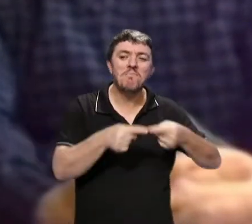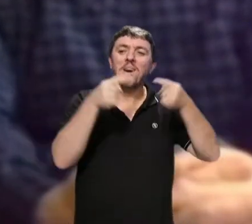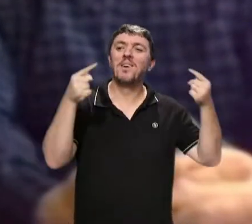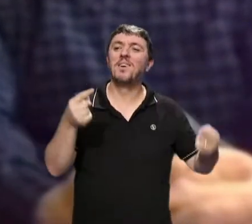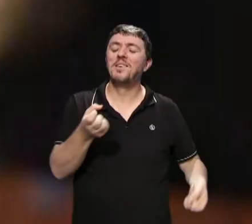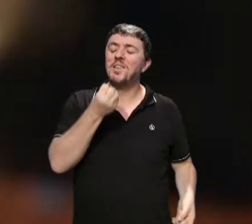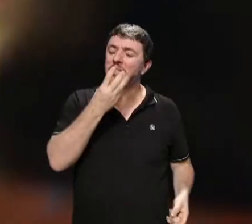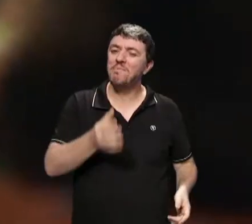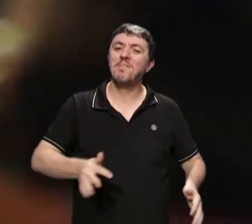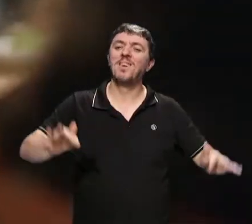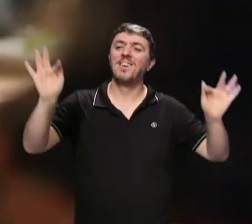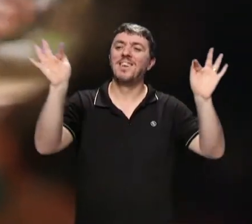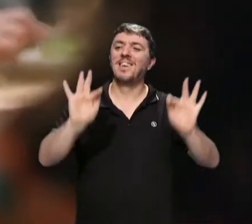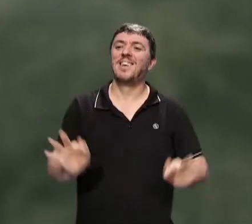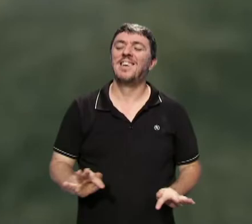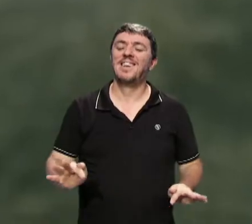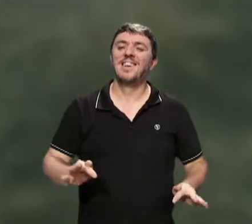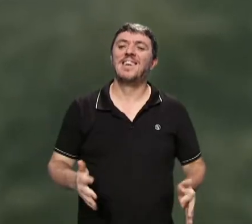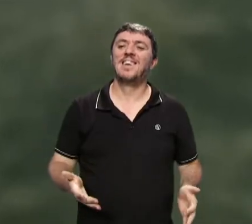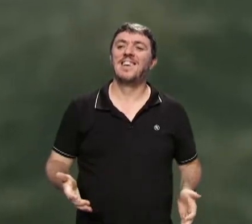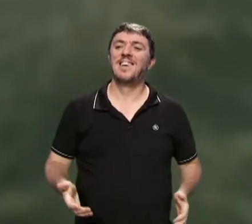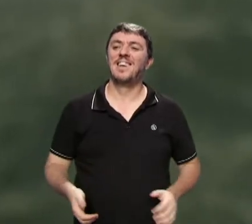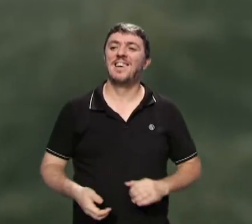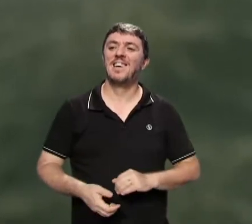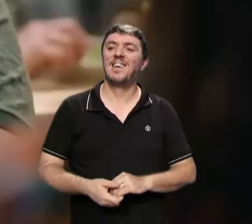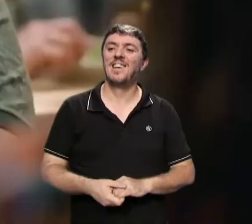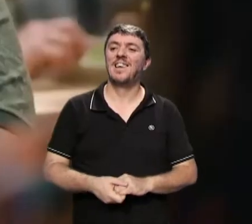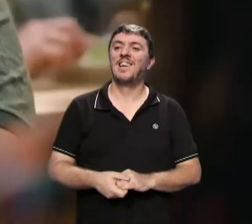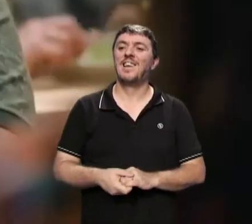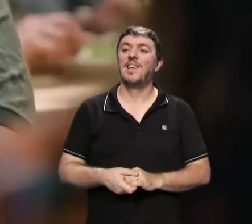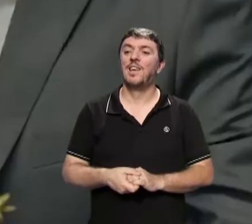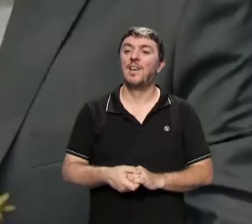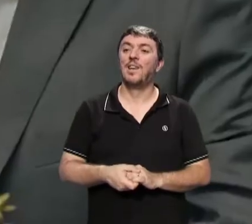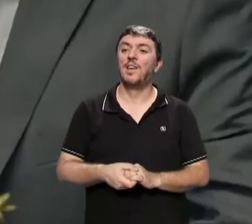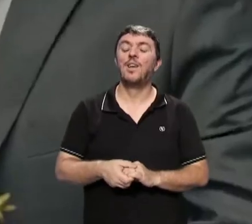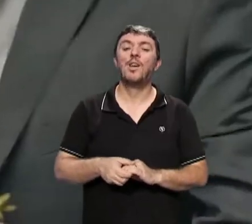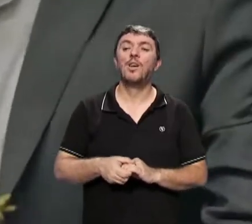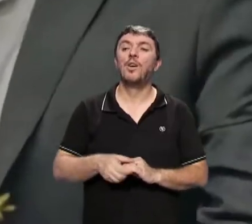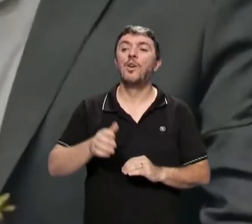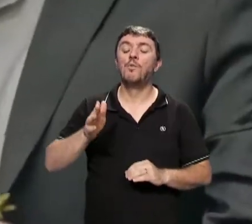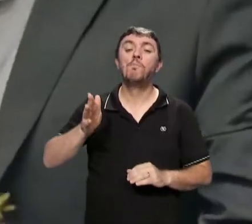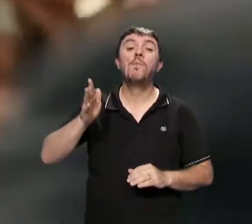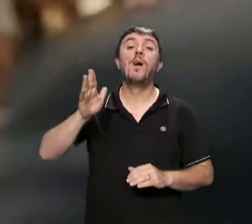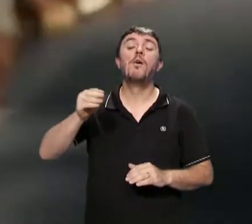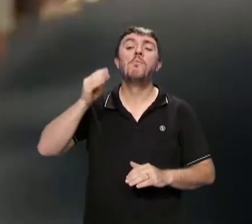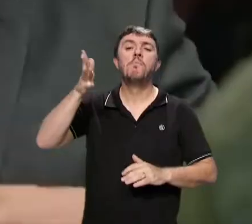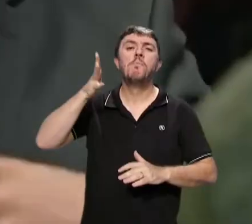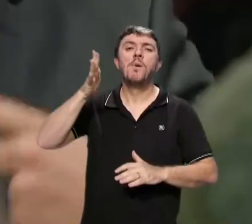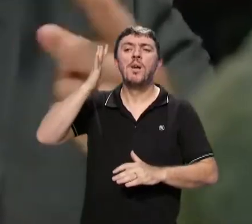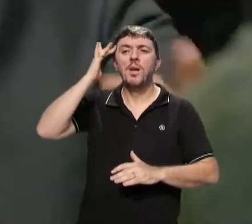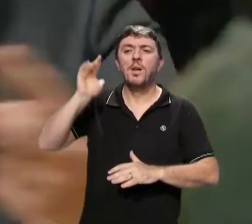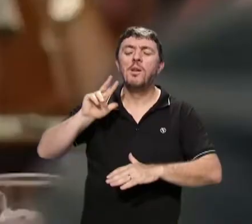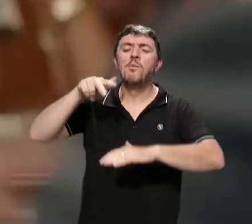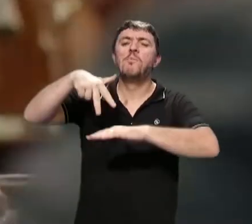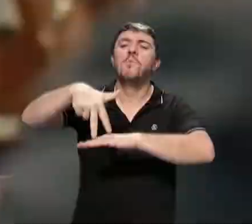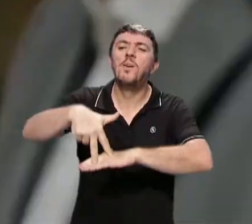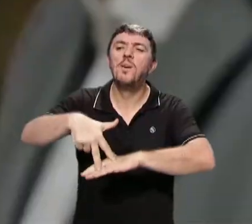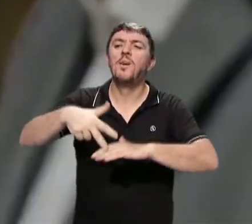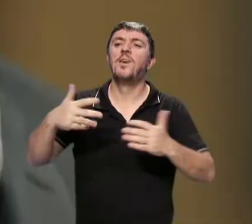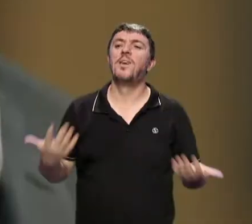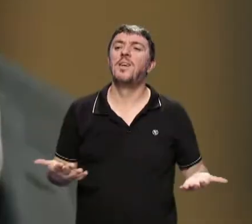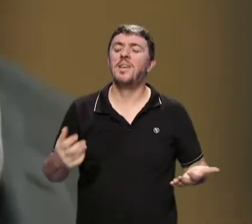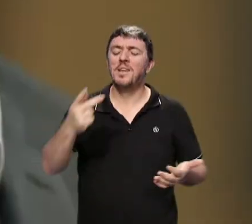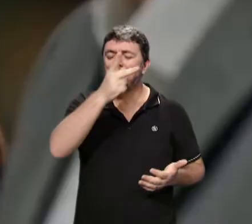muito feliz. De amanhã sobre o que mesmo? A palestra de amanhã é do... Capitalismo de